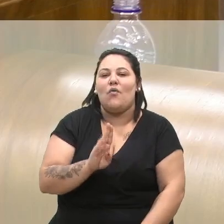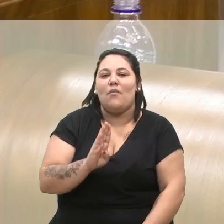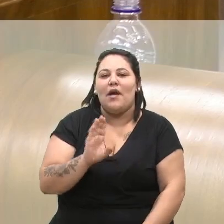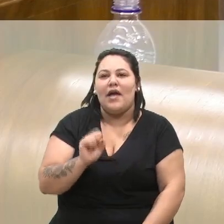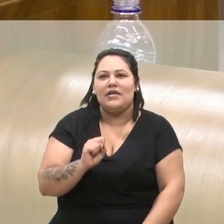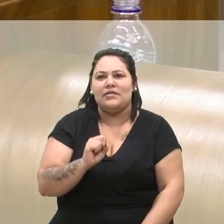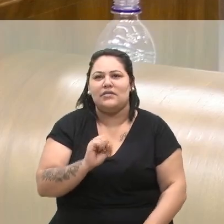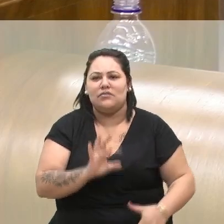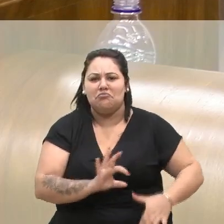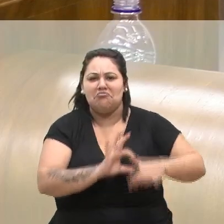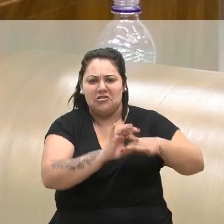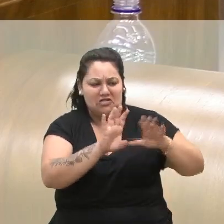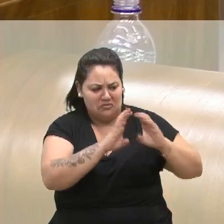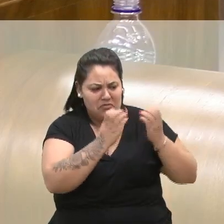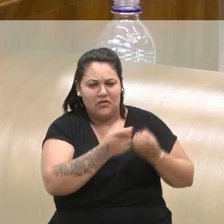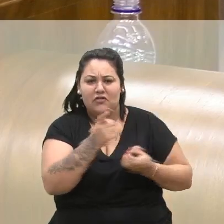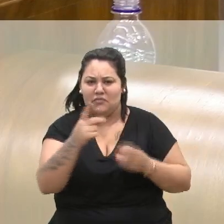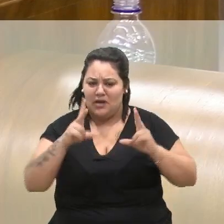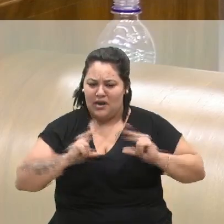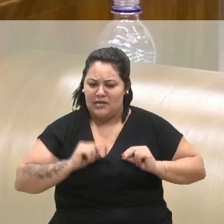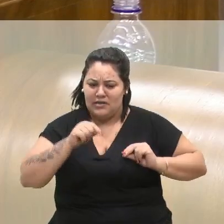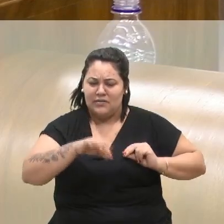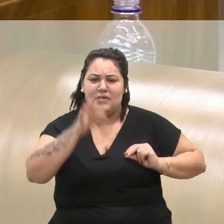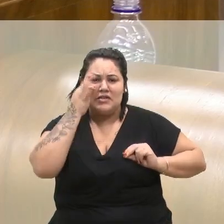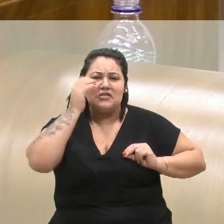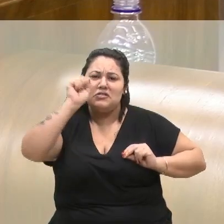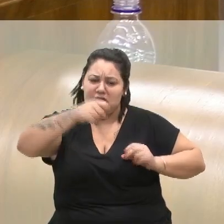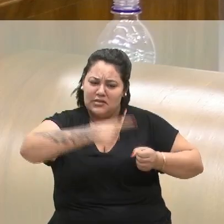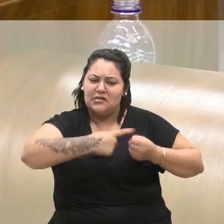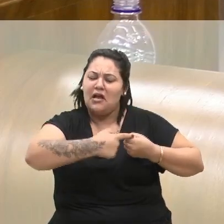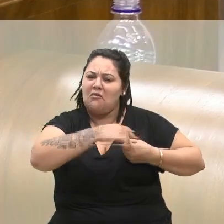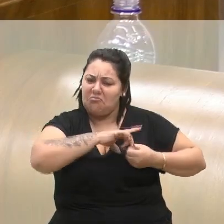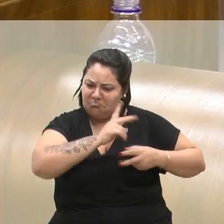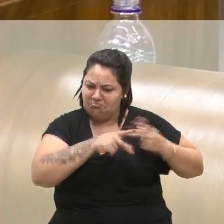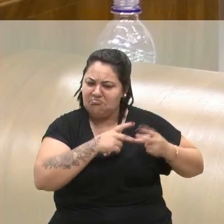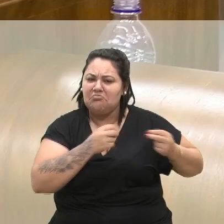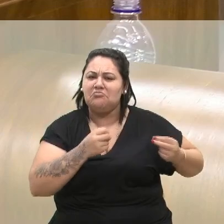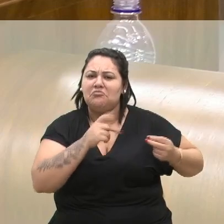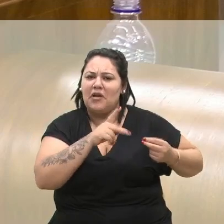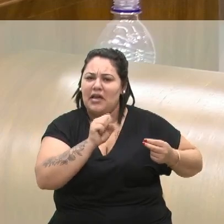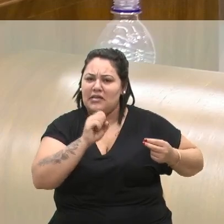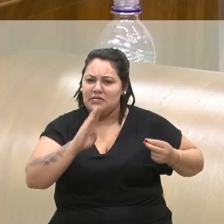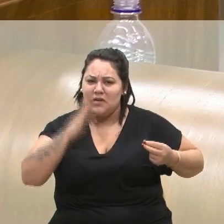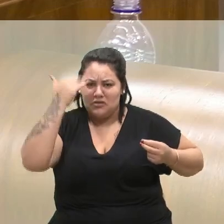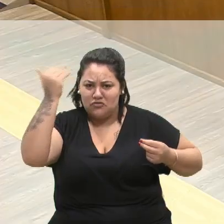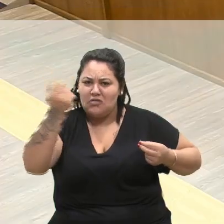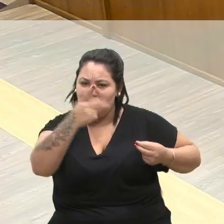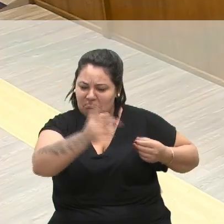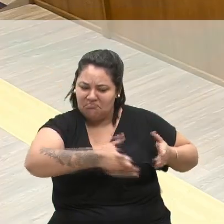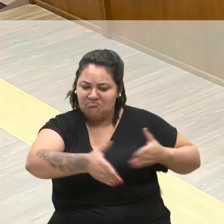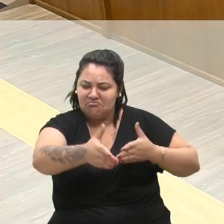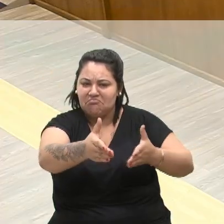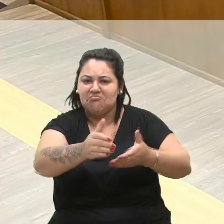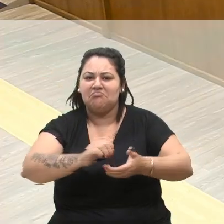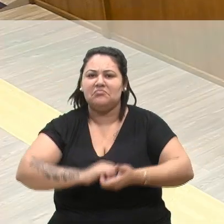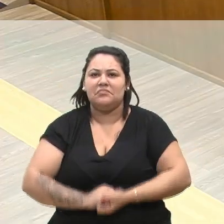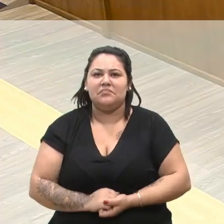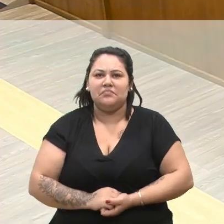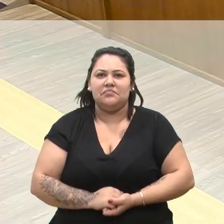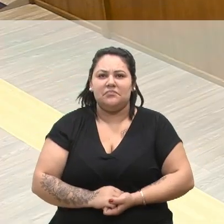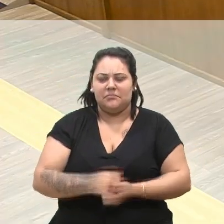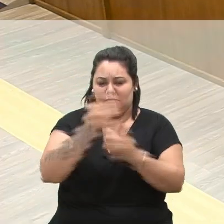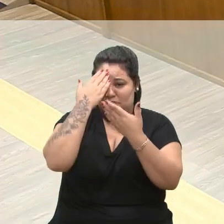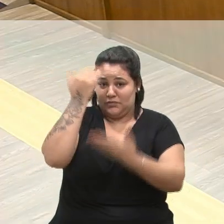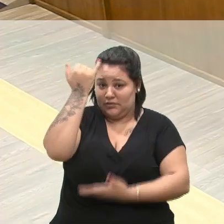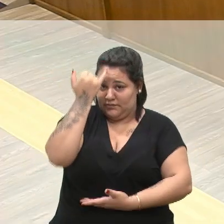estar aqui. E a cidade ganha muito e o PSB também. Então parabéns, sucesso na sua caminhada. Muito obrigado,